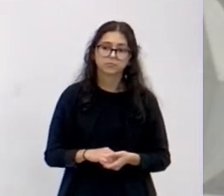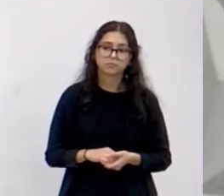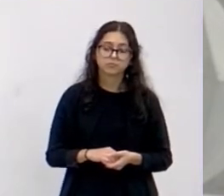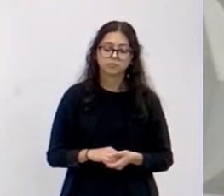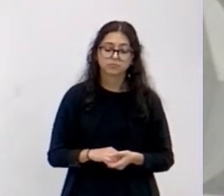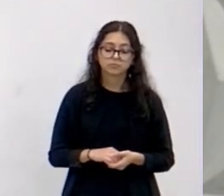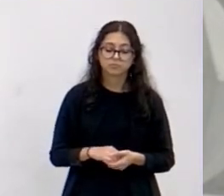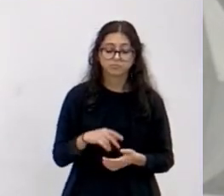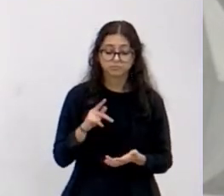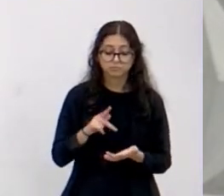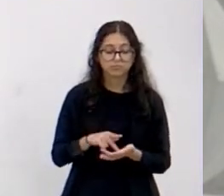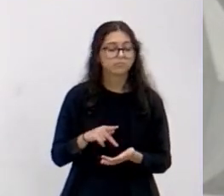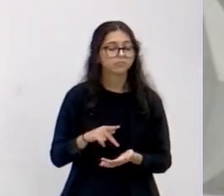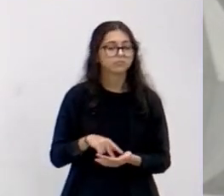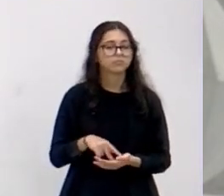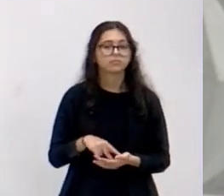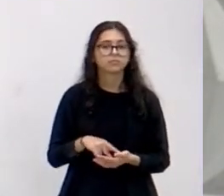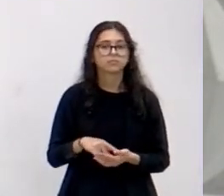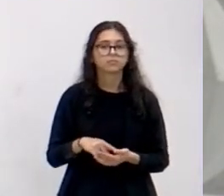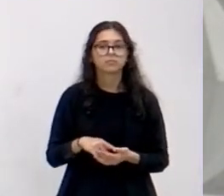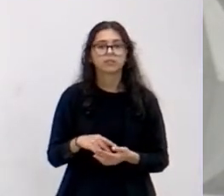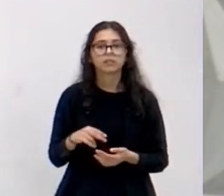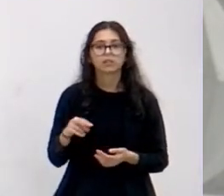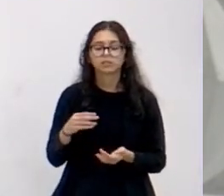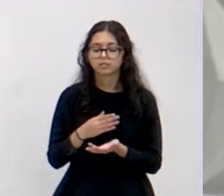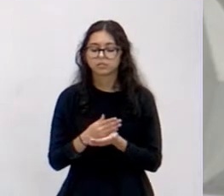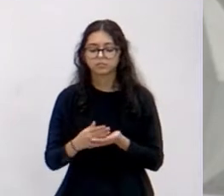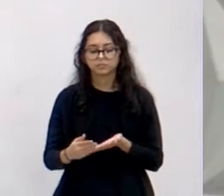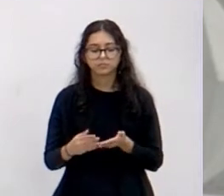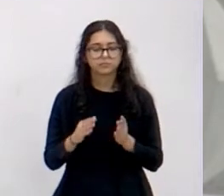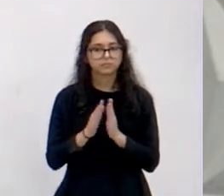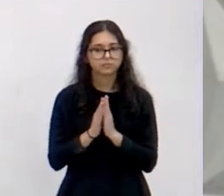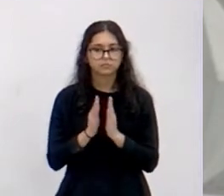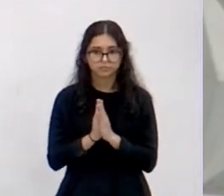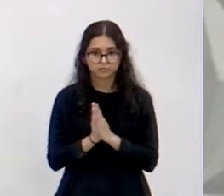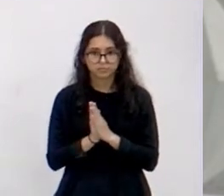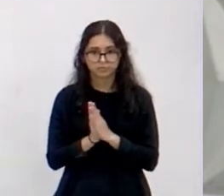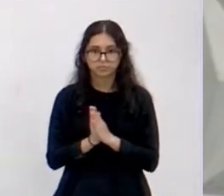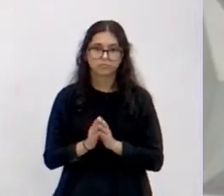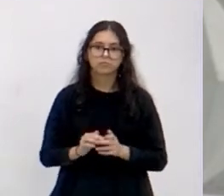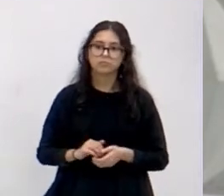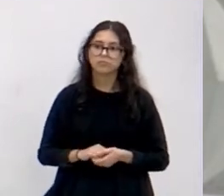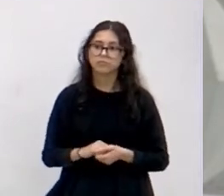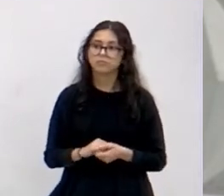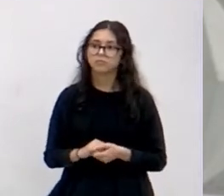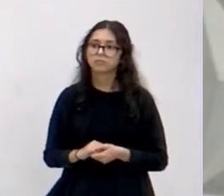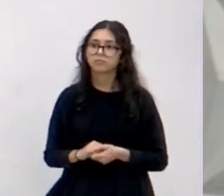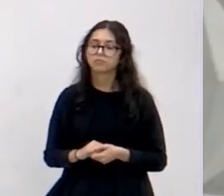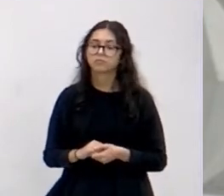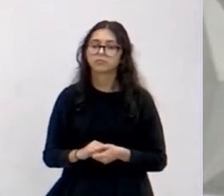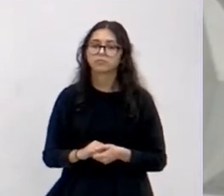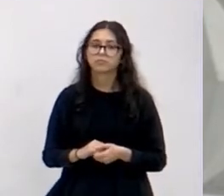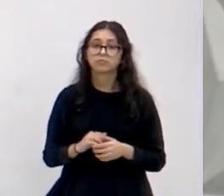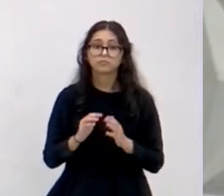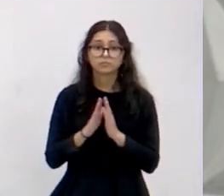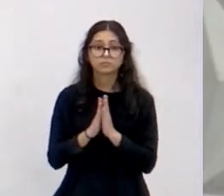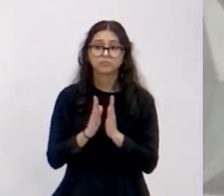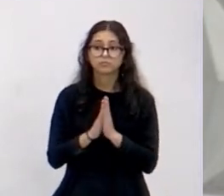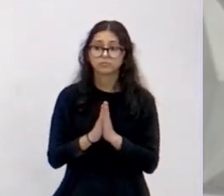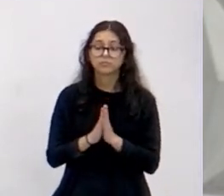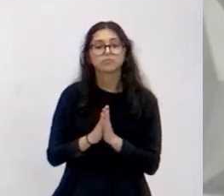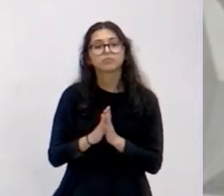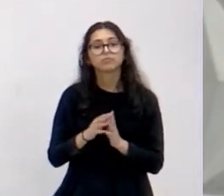tão verdadeiro que veja como começa a oração desse homem de Deus é a oração que eu coloquei aqui de um homem esgotado